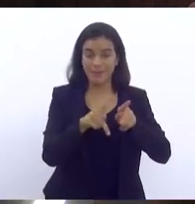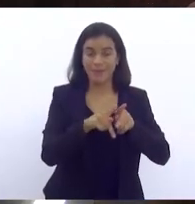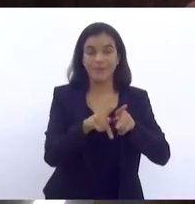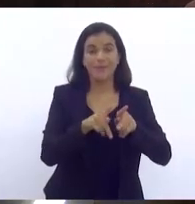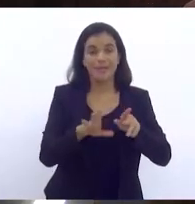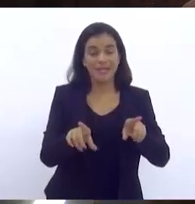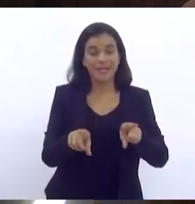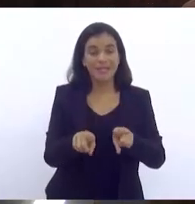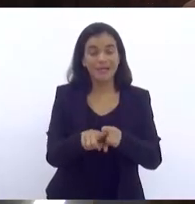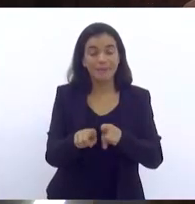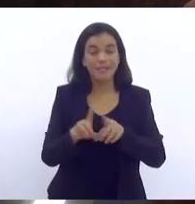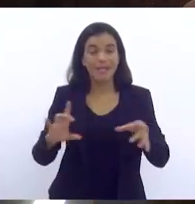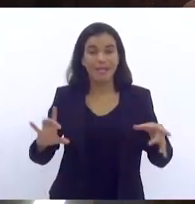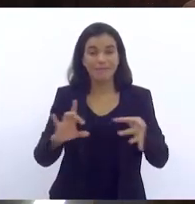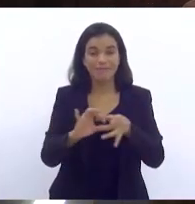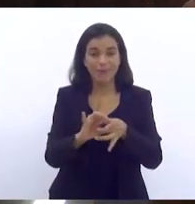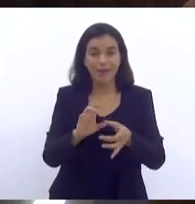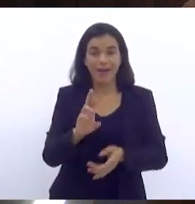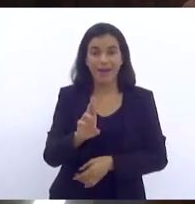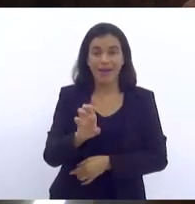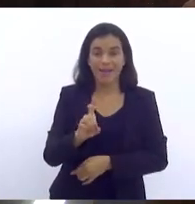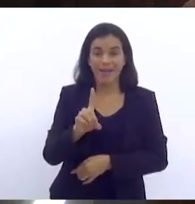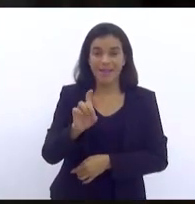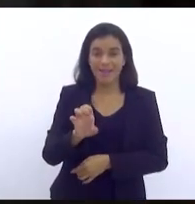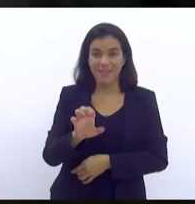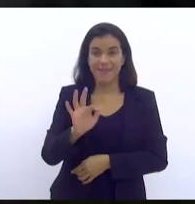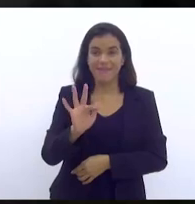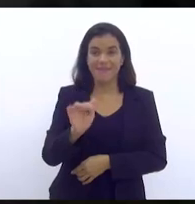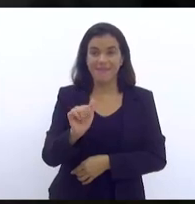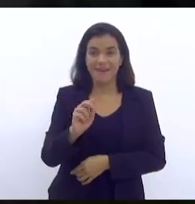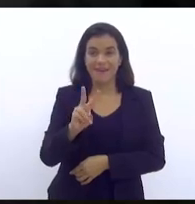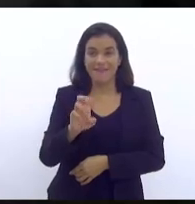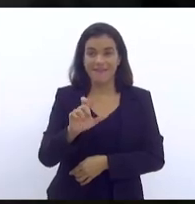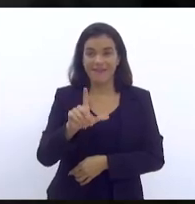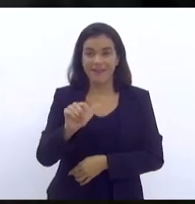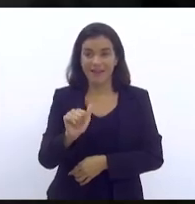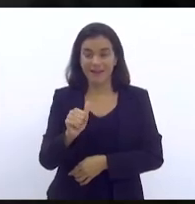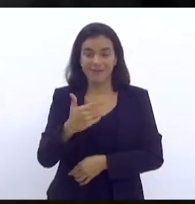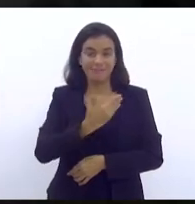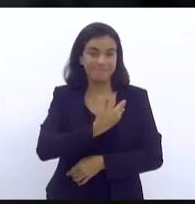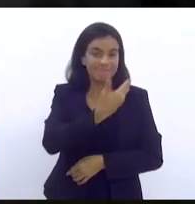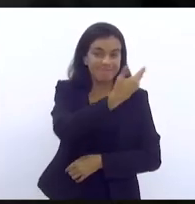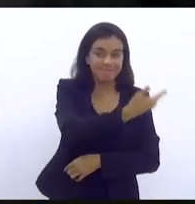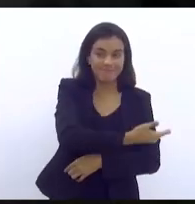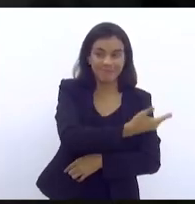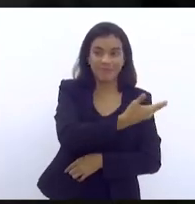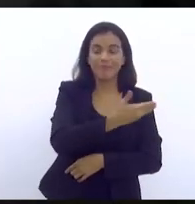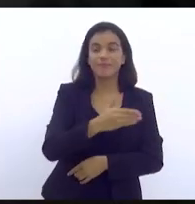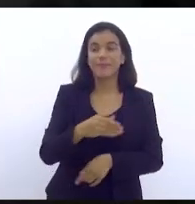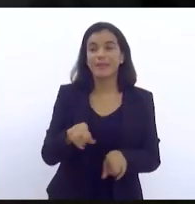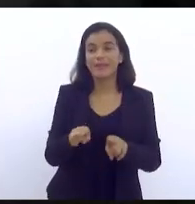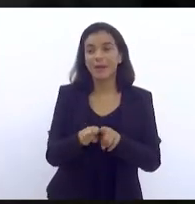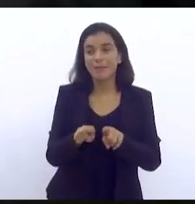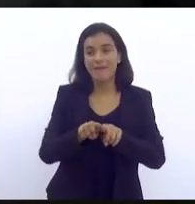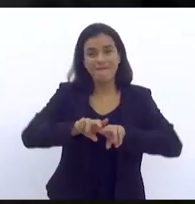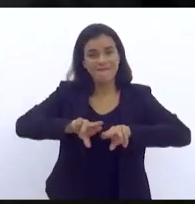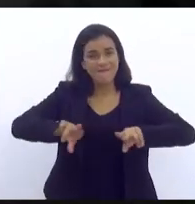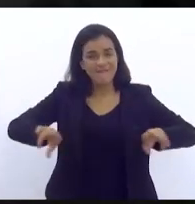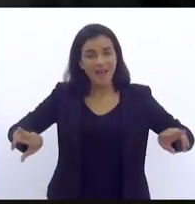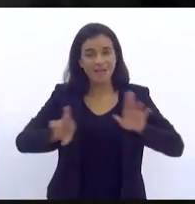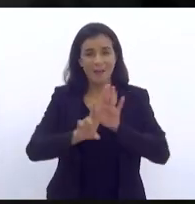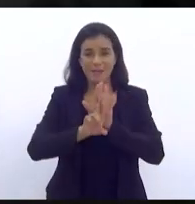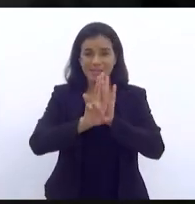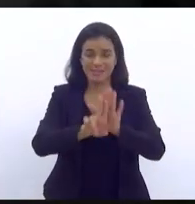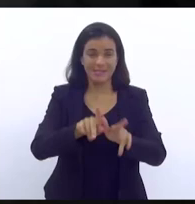comunidade catalizadores D senhora Teresa williamson aqui ao meu lado mas muitos representantes da sociedade